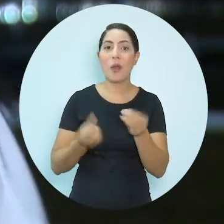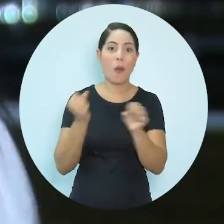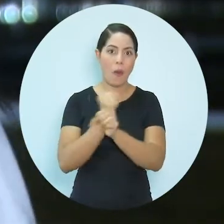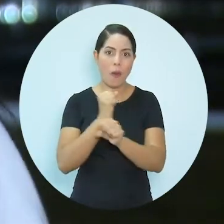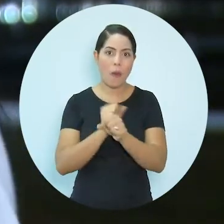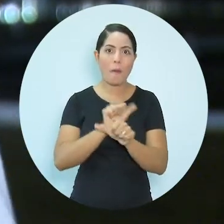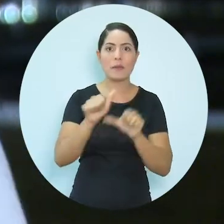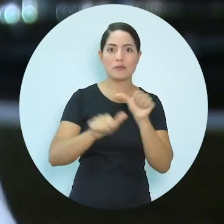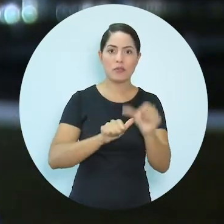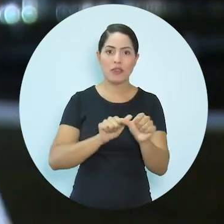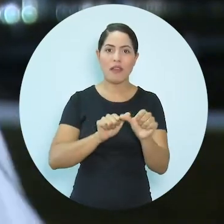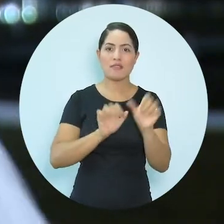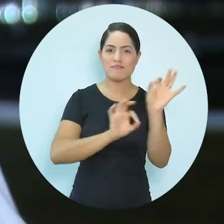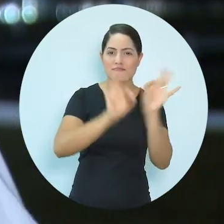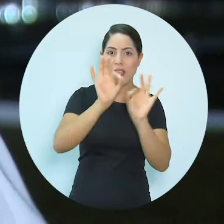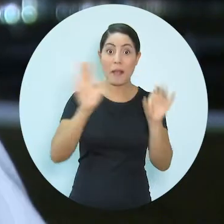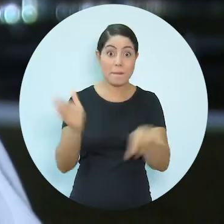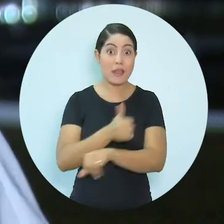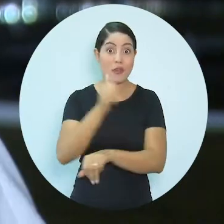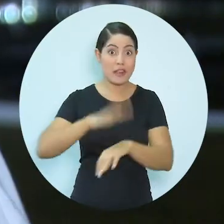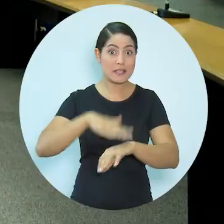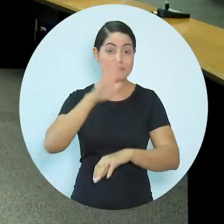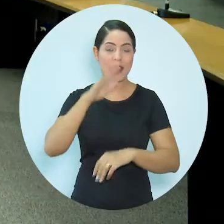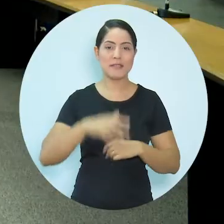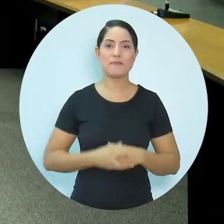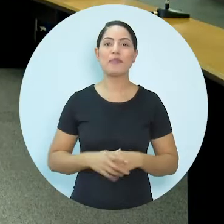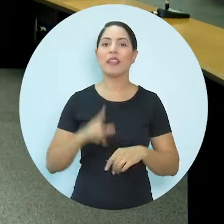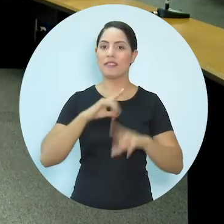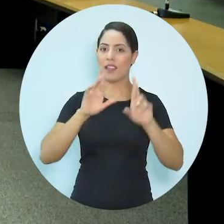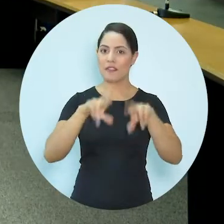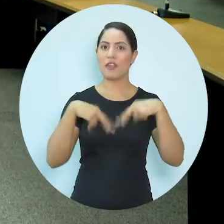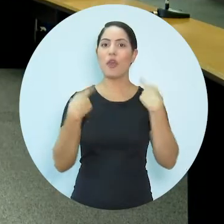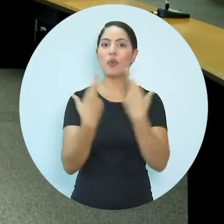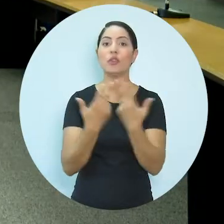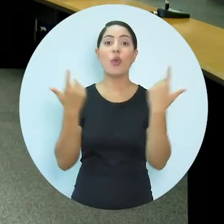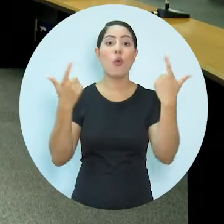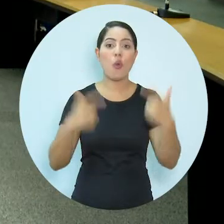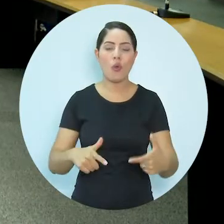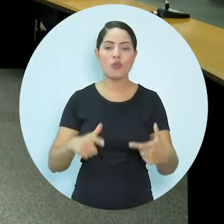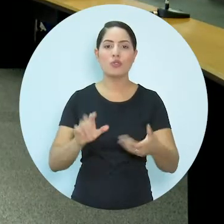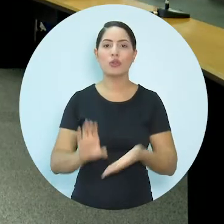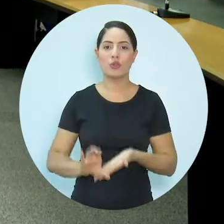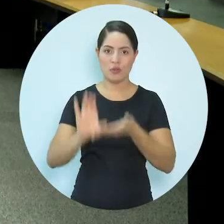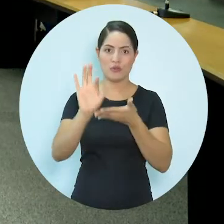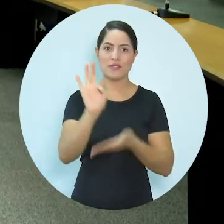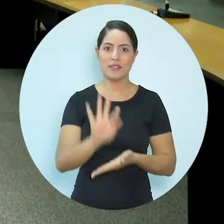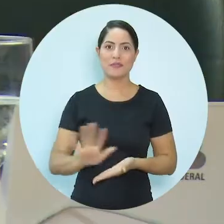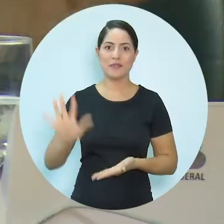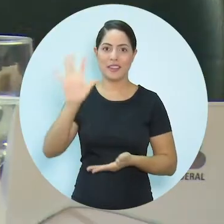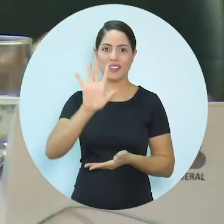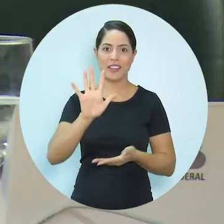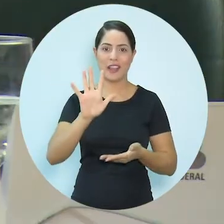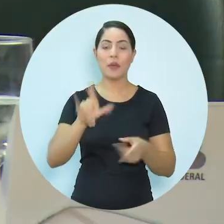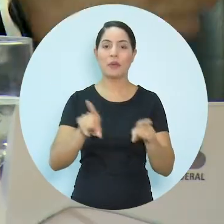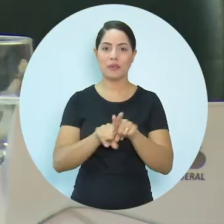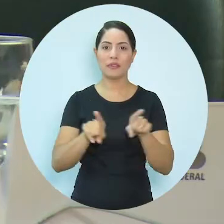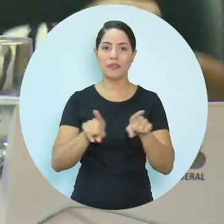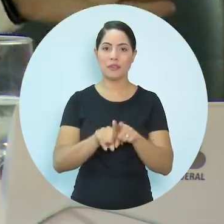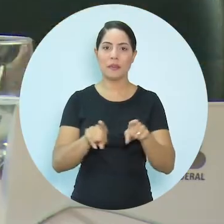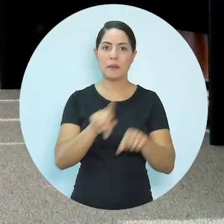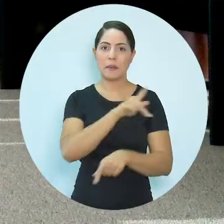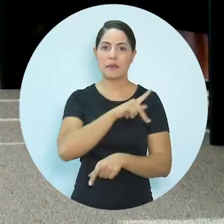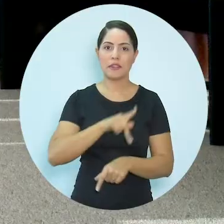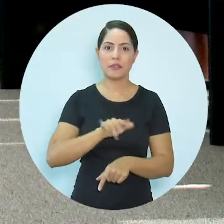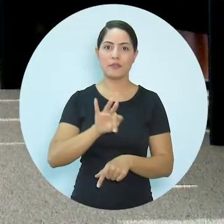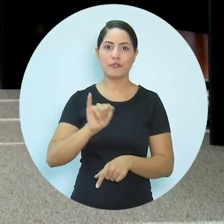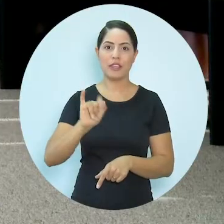obras, reformas e muito mais melhorias. A reunião aconteceu na sede do Conselho Federal em um domingo e foi coordenada